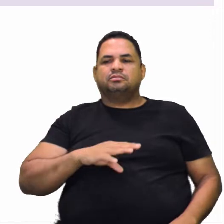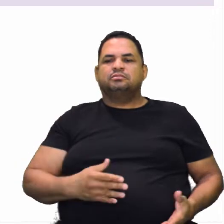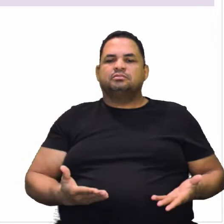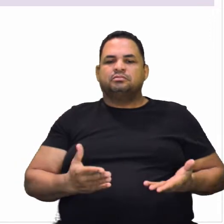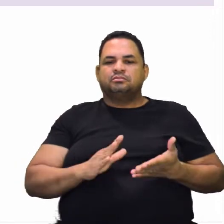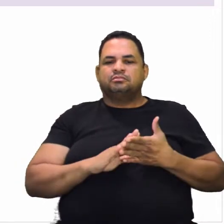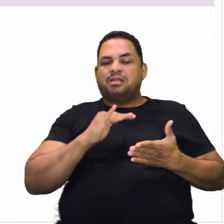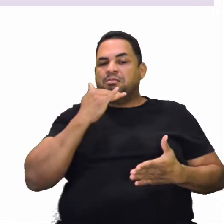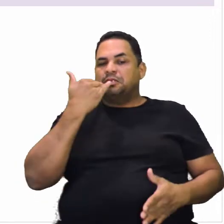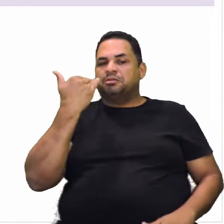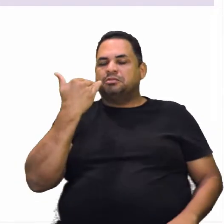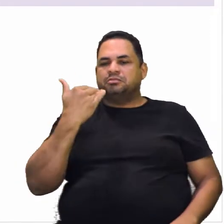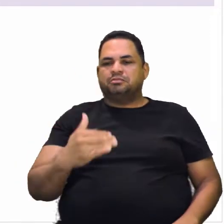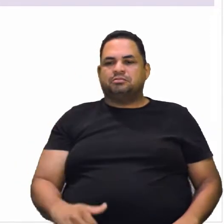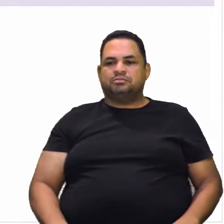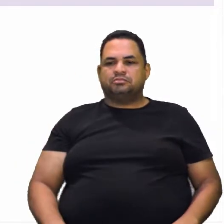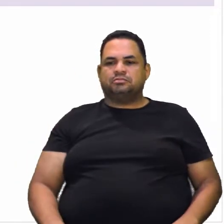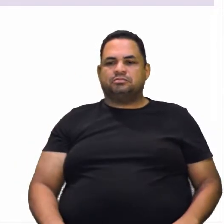mortal.